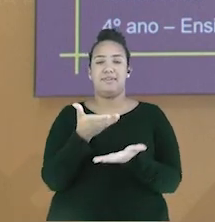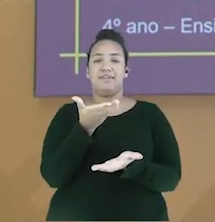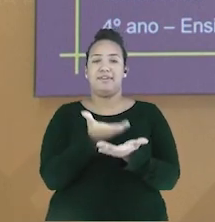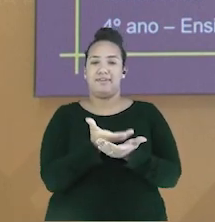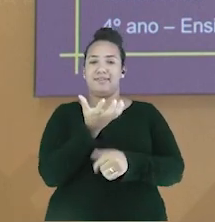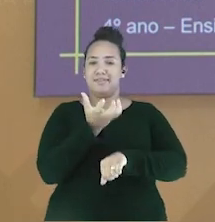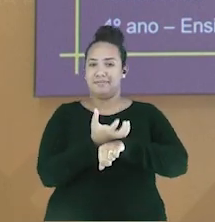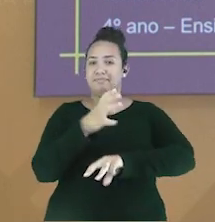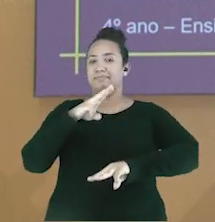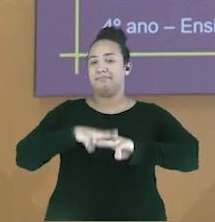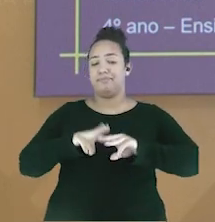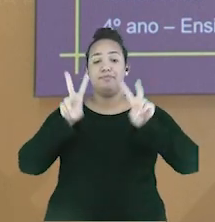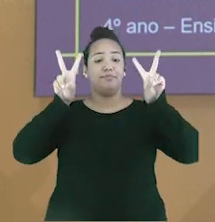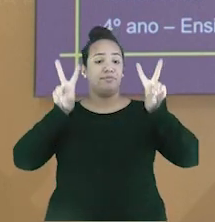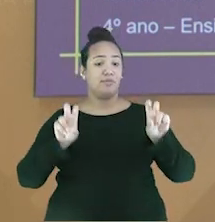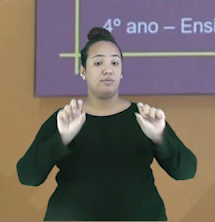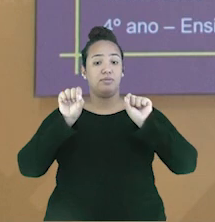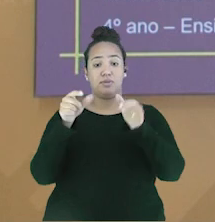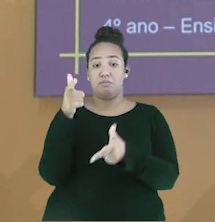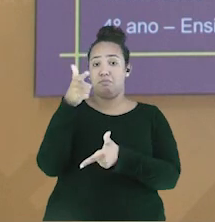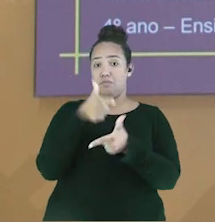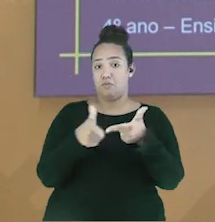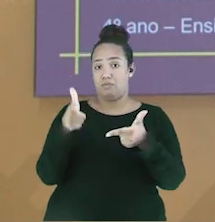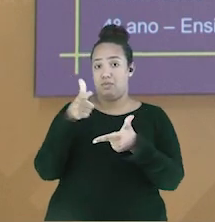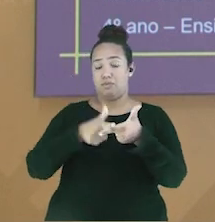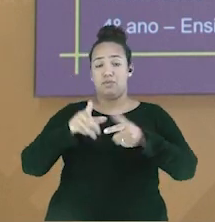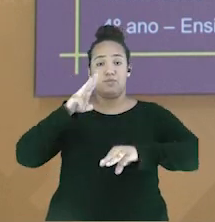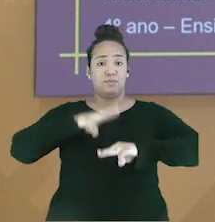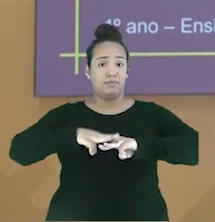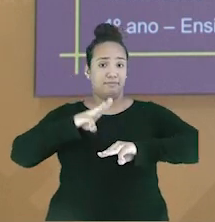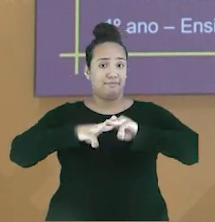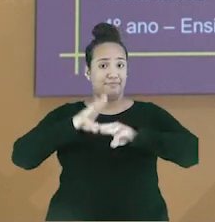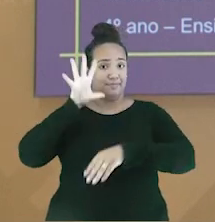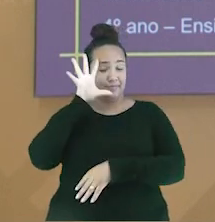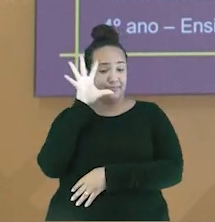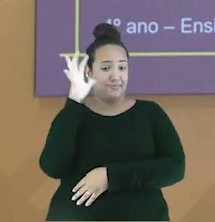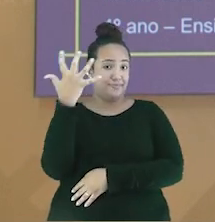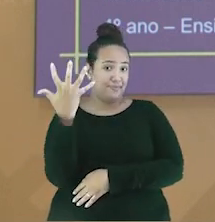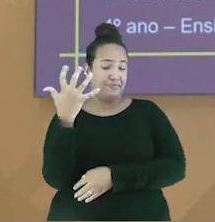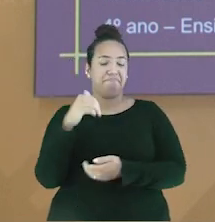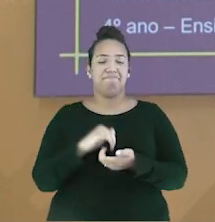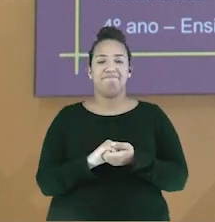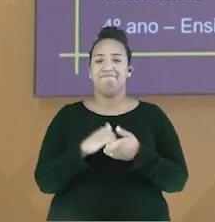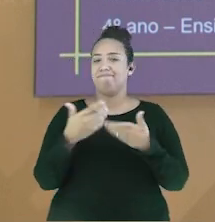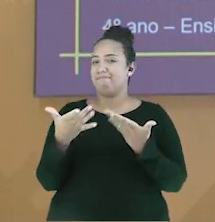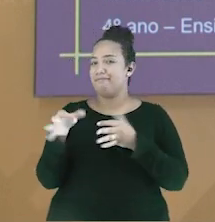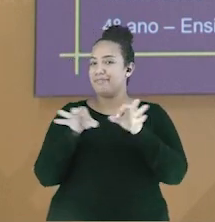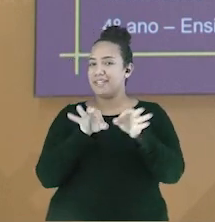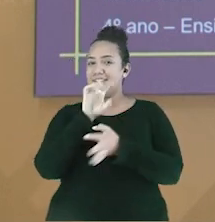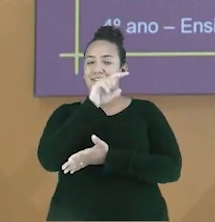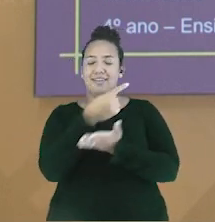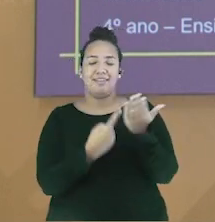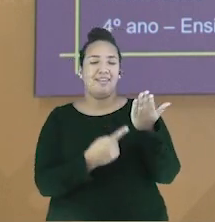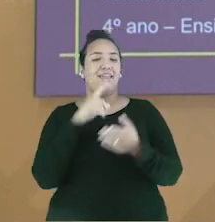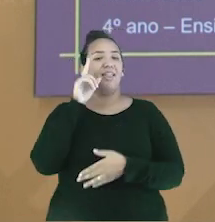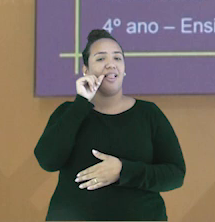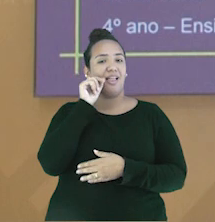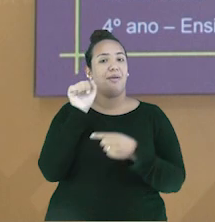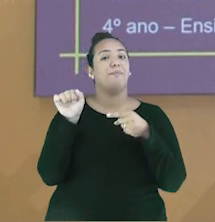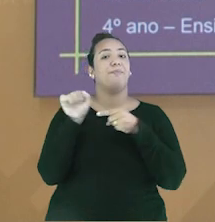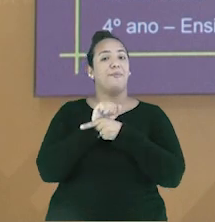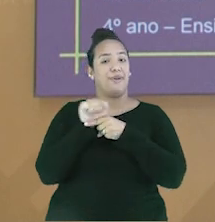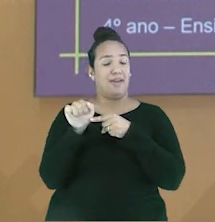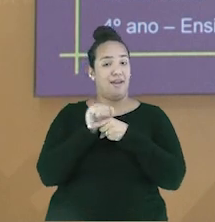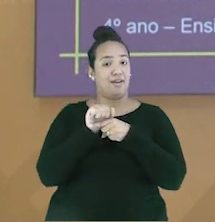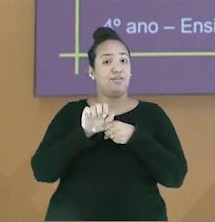tema de hoje é resolvendo problemas matemáticos. Corre lá, pega seu caderno, seu lápis, sua borracha